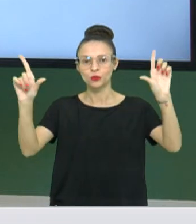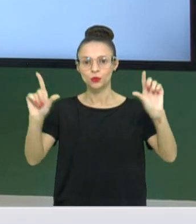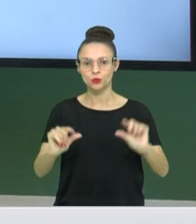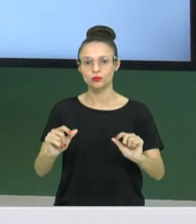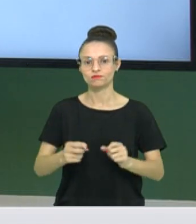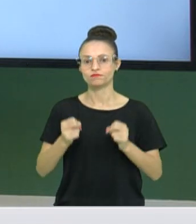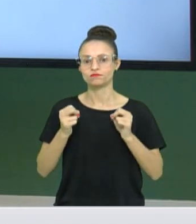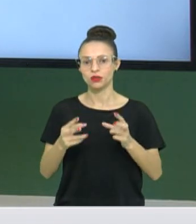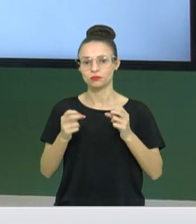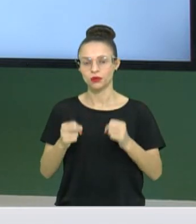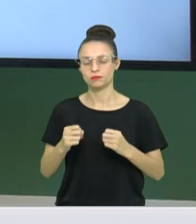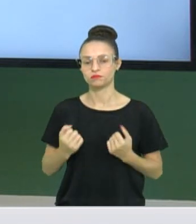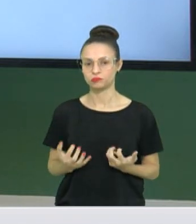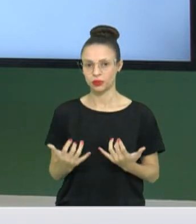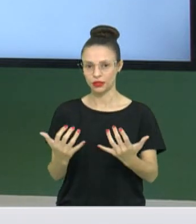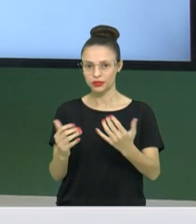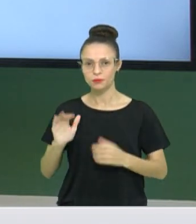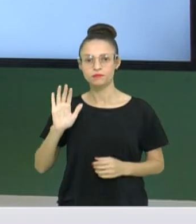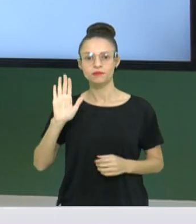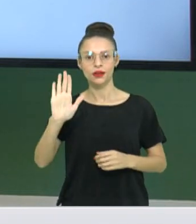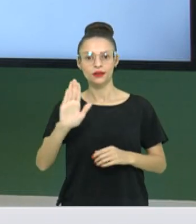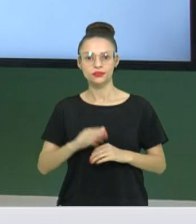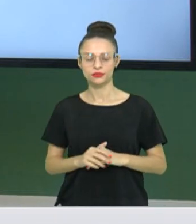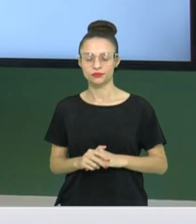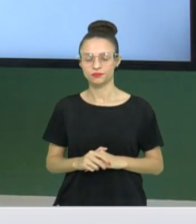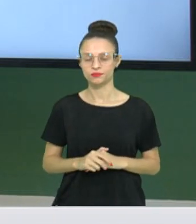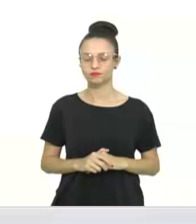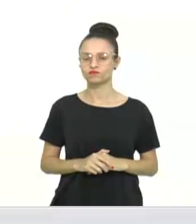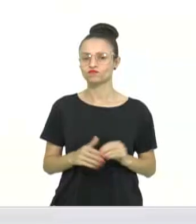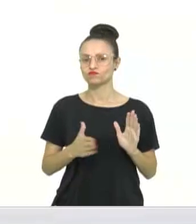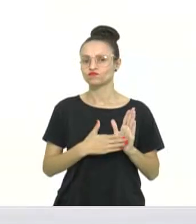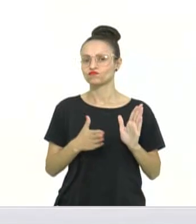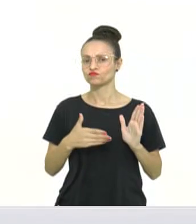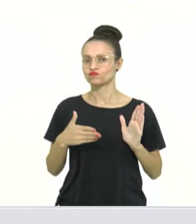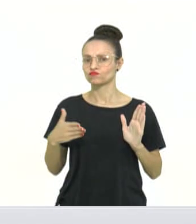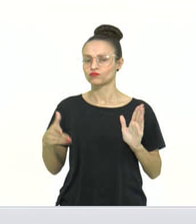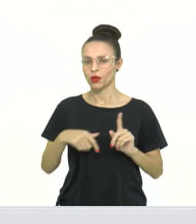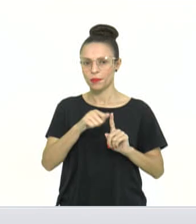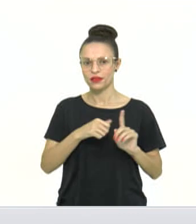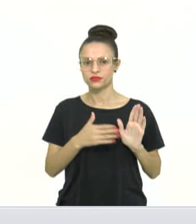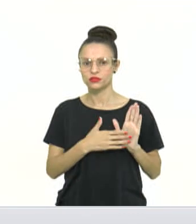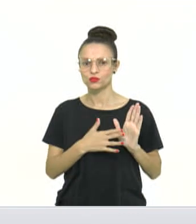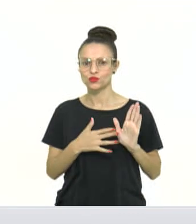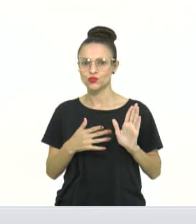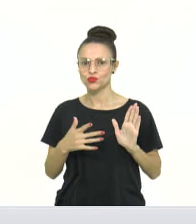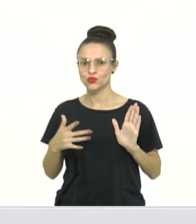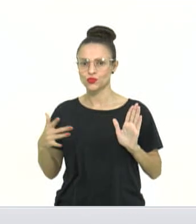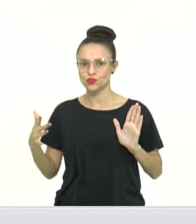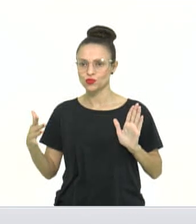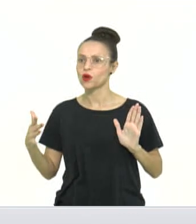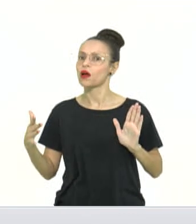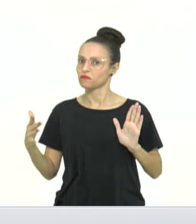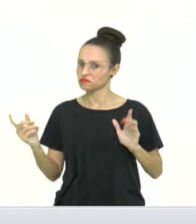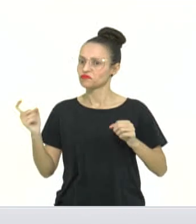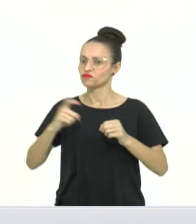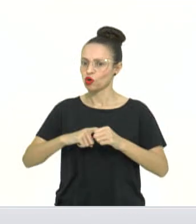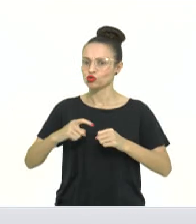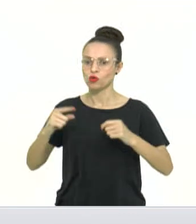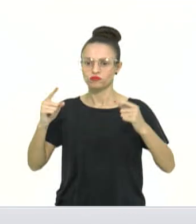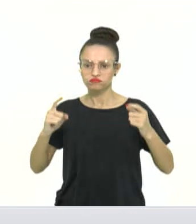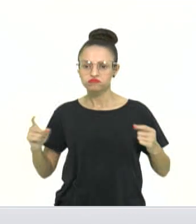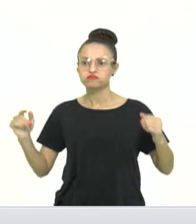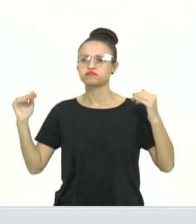de plantas. Mas, com o passar dos meses, esse mercado voltou para a sua